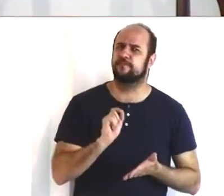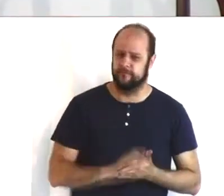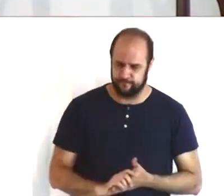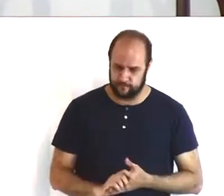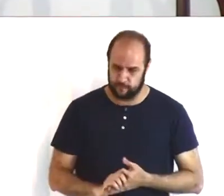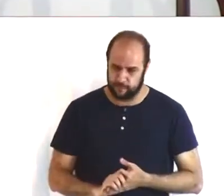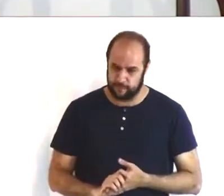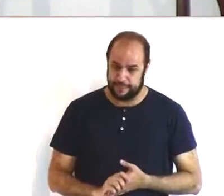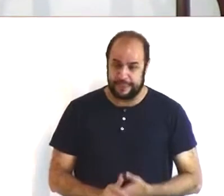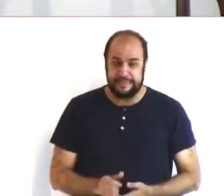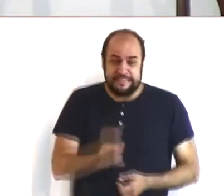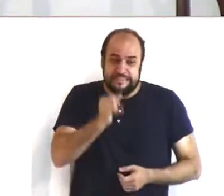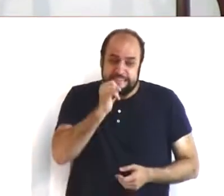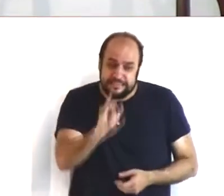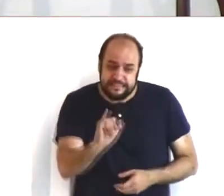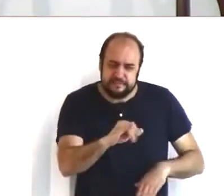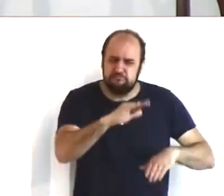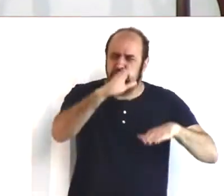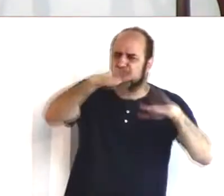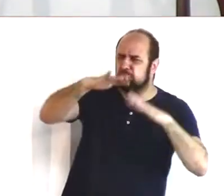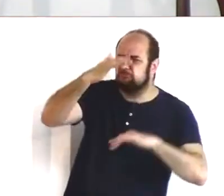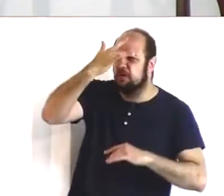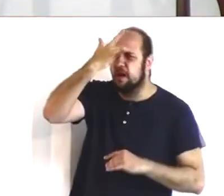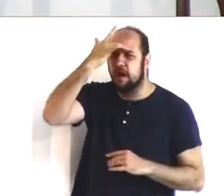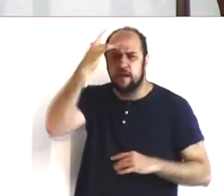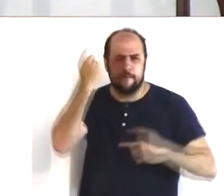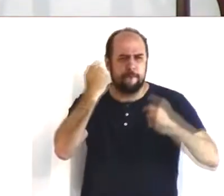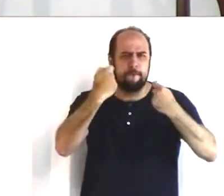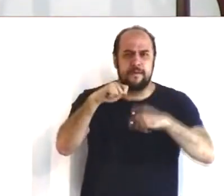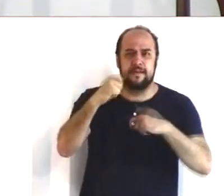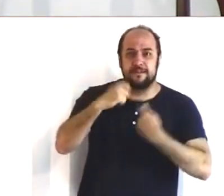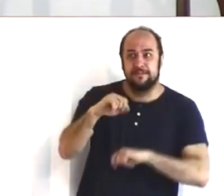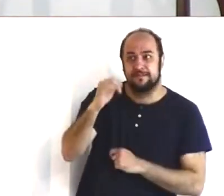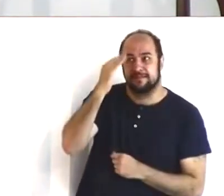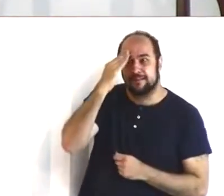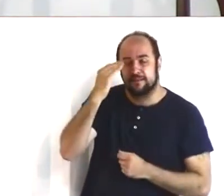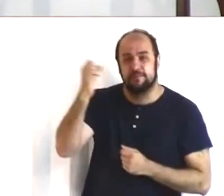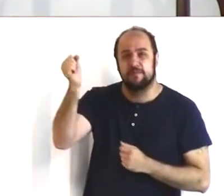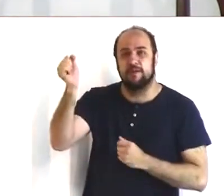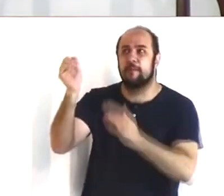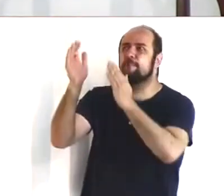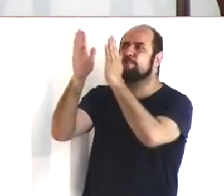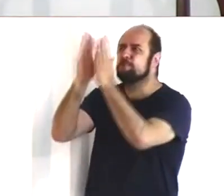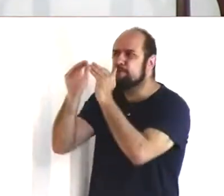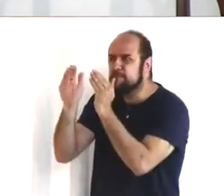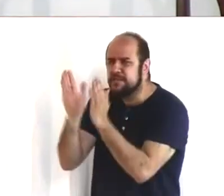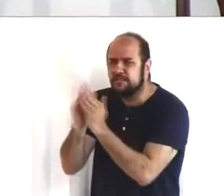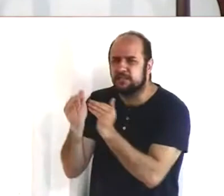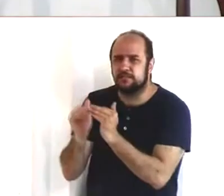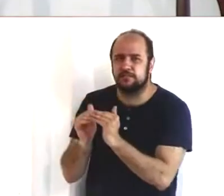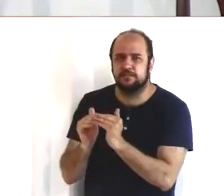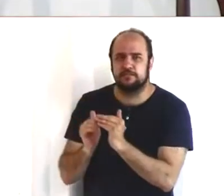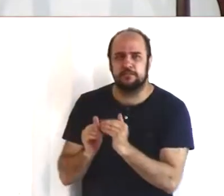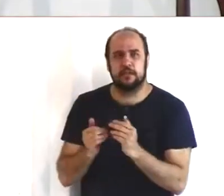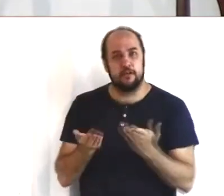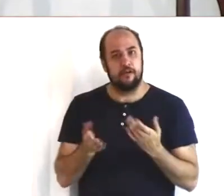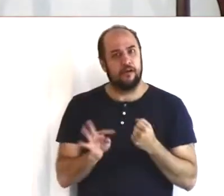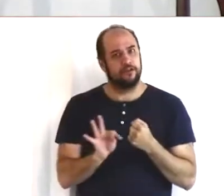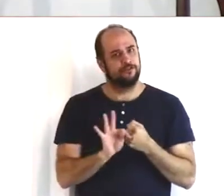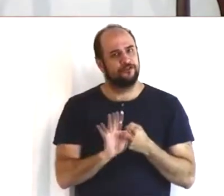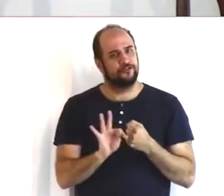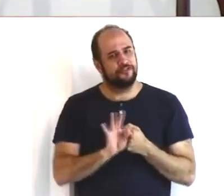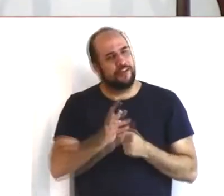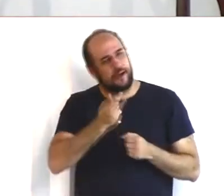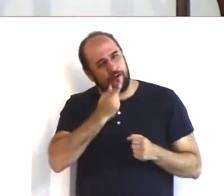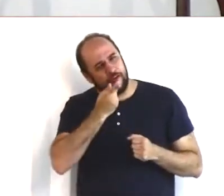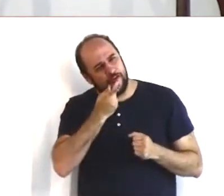se porém algum de vós necessita de sabedoria, peça a Deus. Olha, Tiago é muito gentil